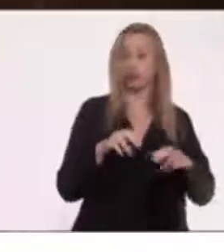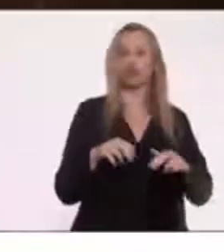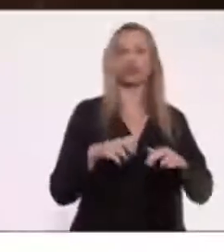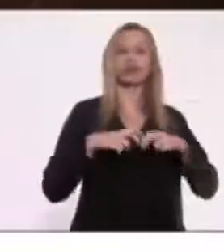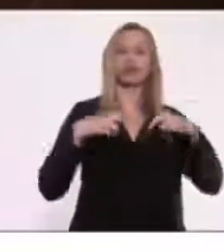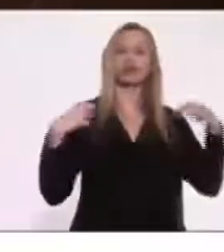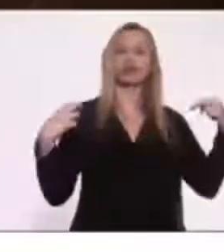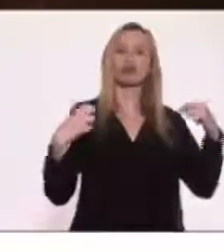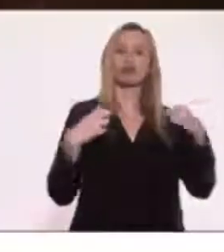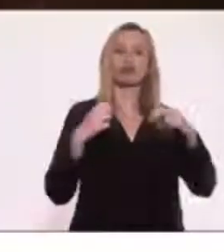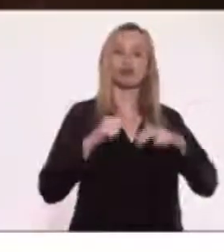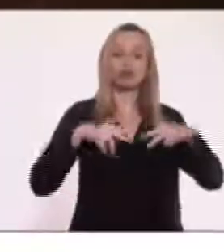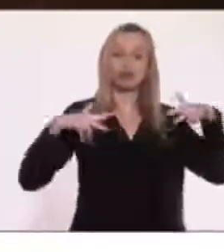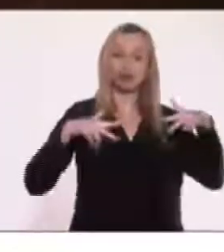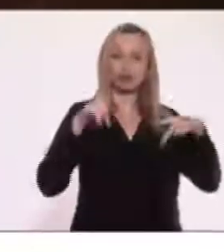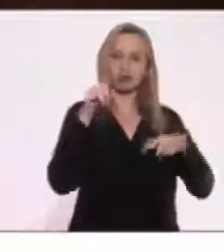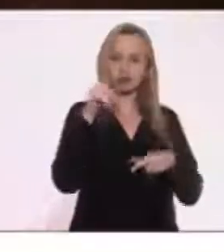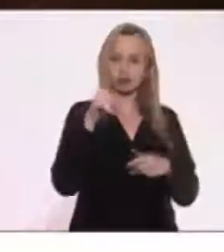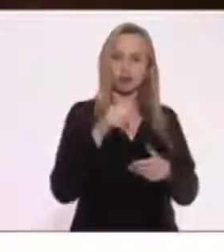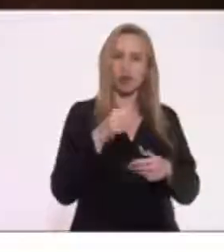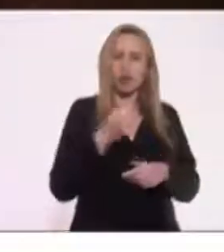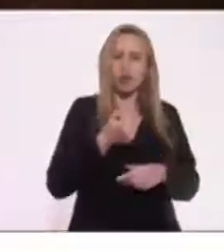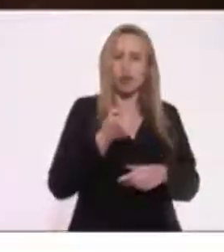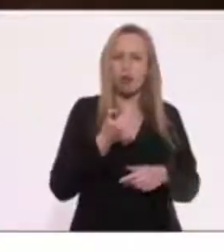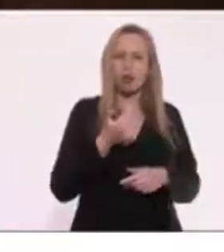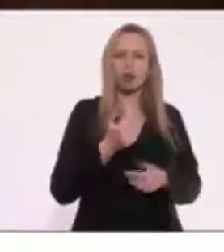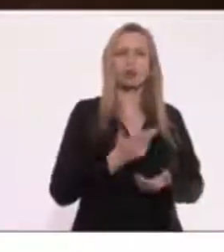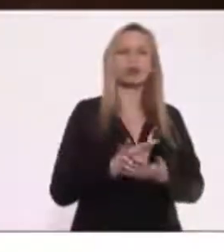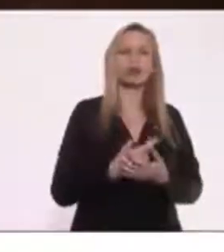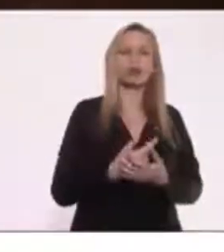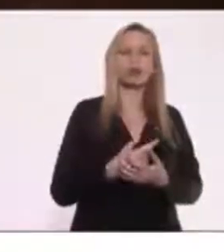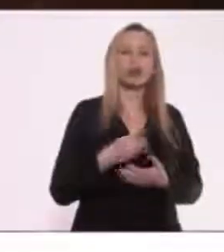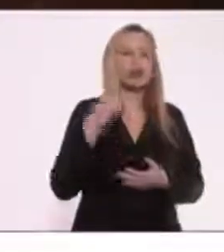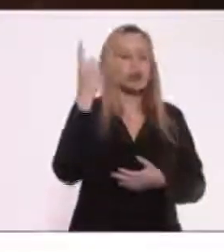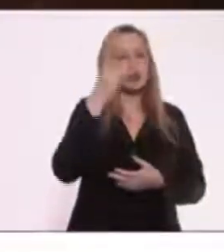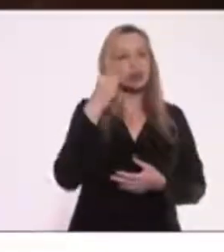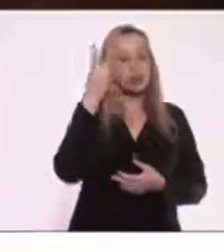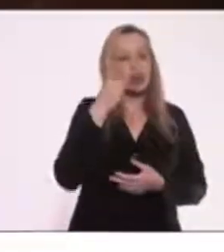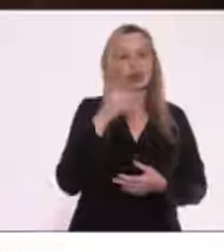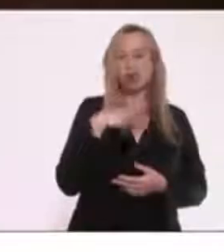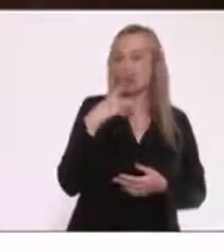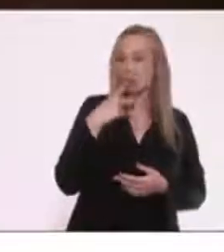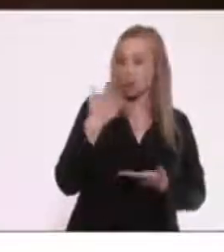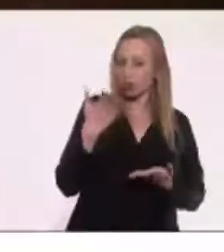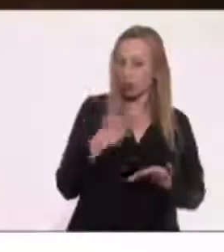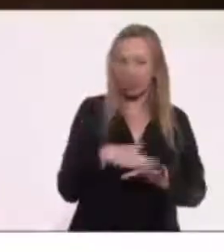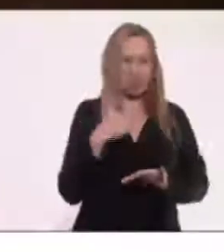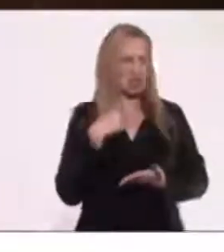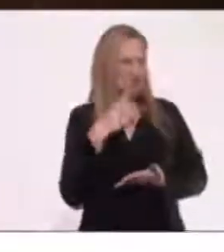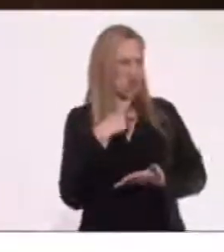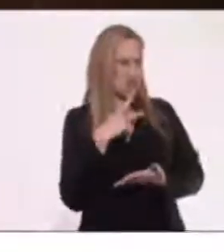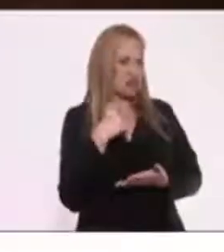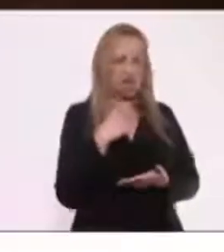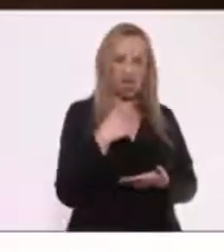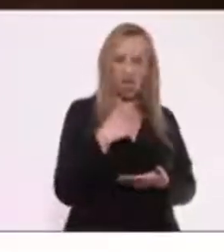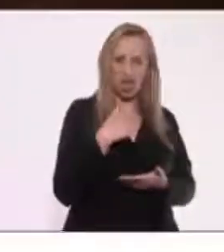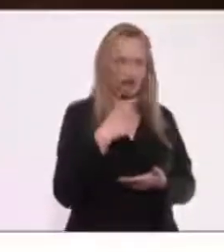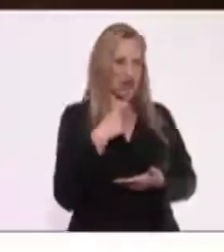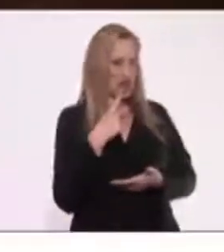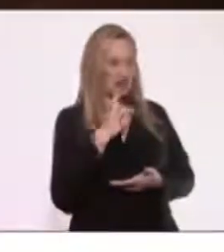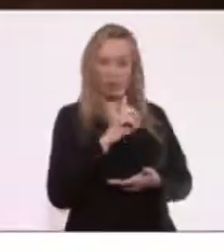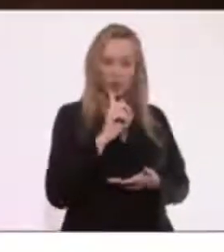e poucos ou nenhum deputado nessa casa os citou. Não estou falando isso porque fui eu quem citei,